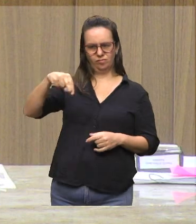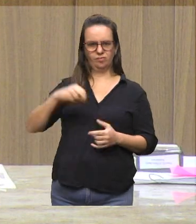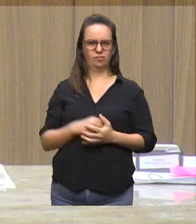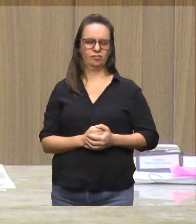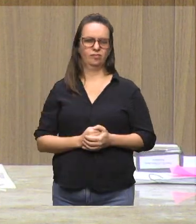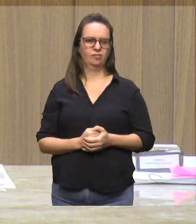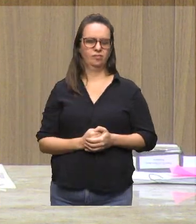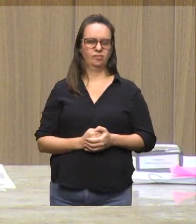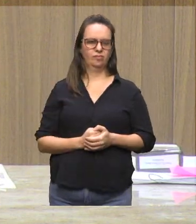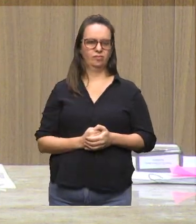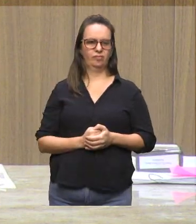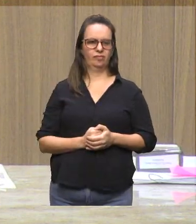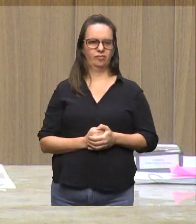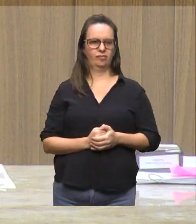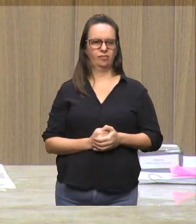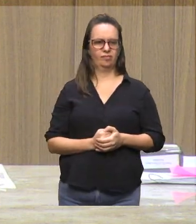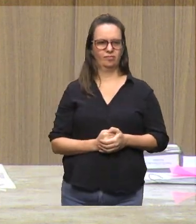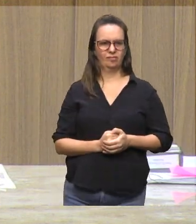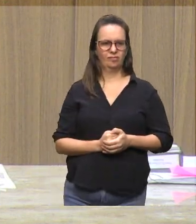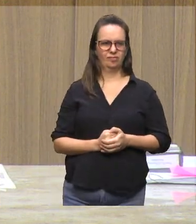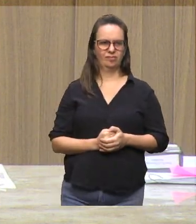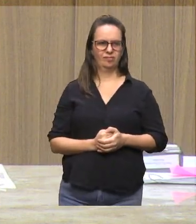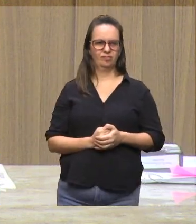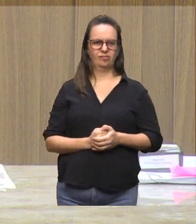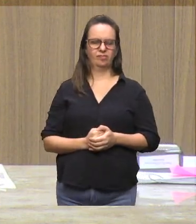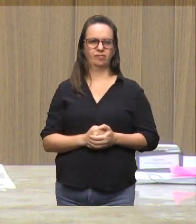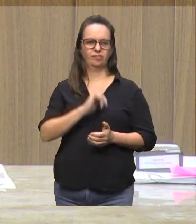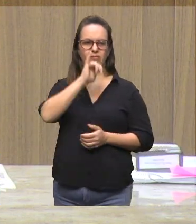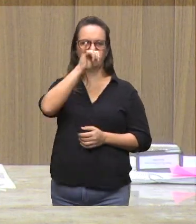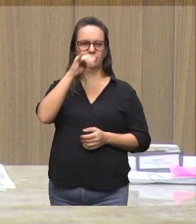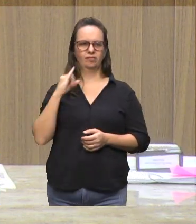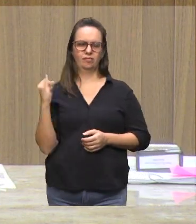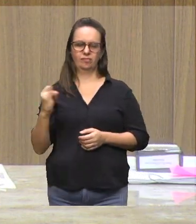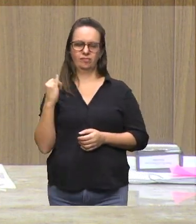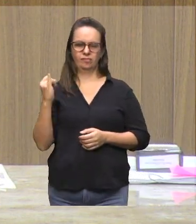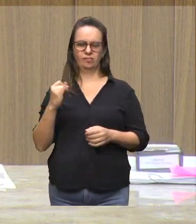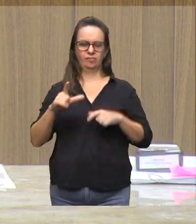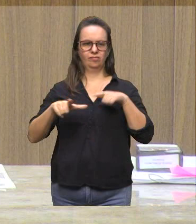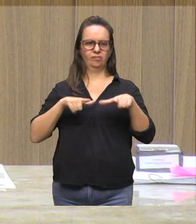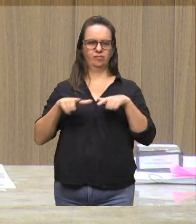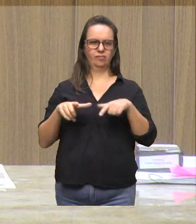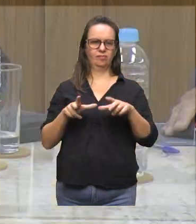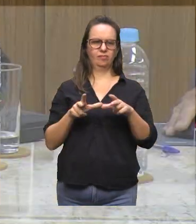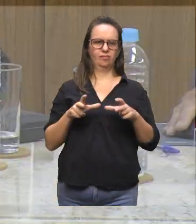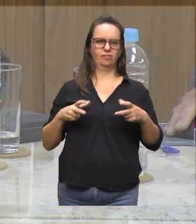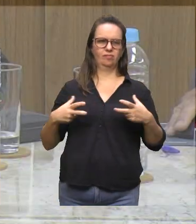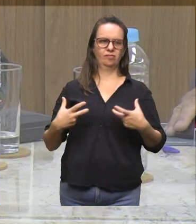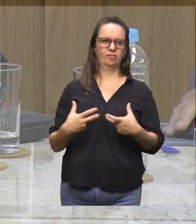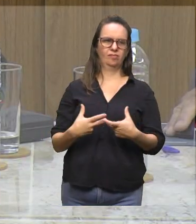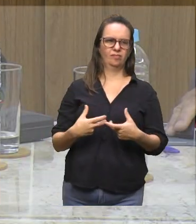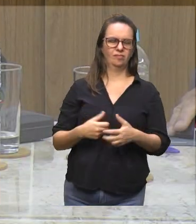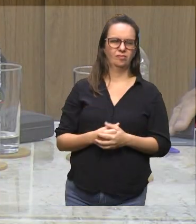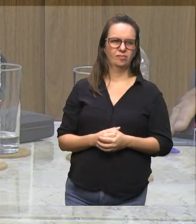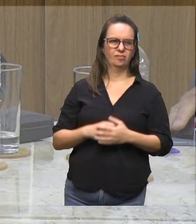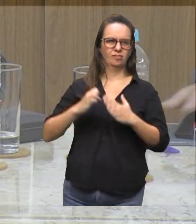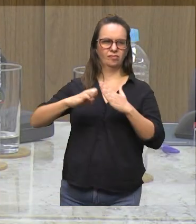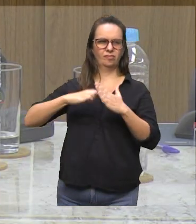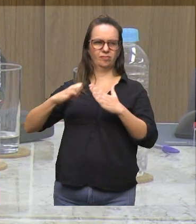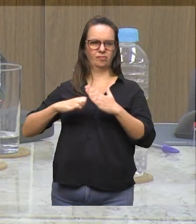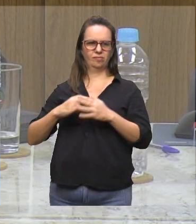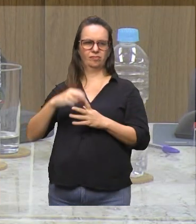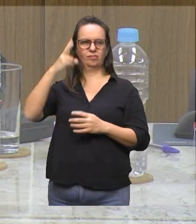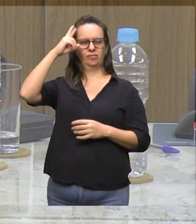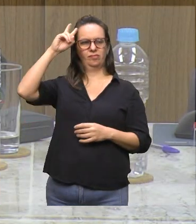só gostaria de salientar aqui a importância do trabalho da Câmara nessa questão das emendas impositivas. Lembrando que, quando